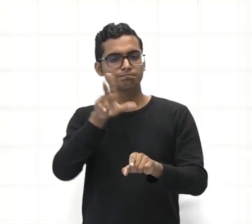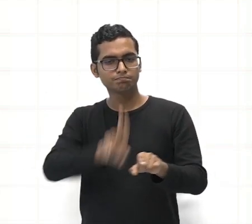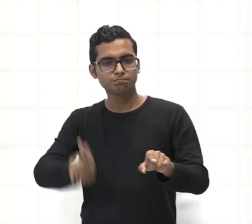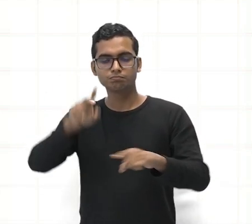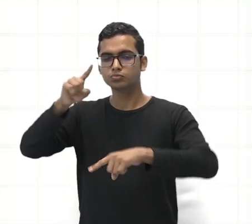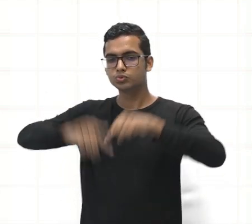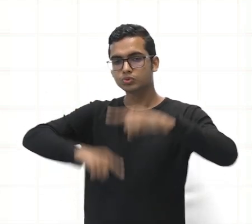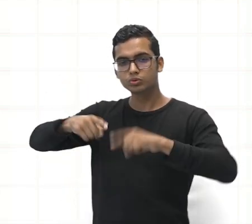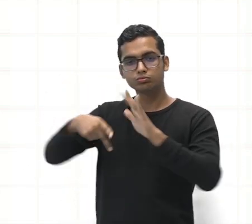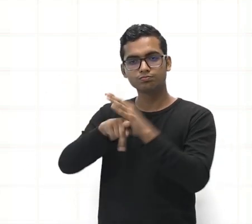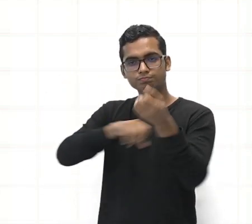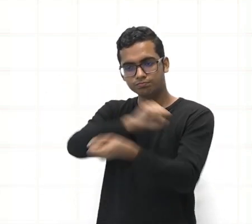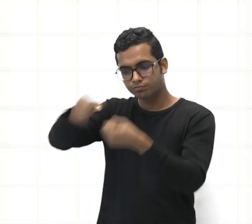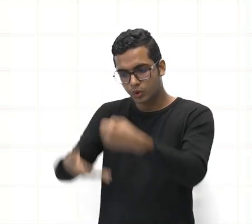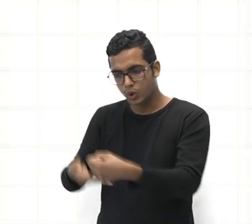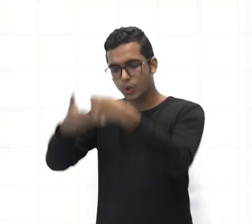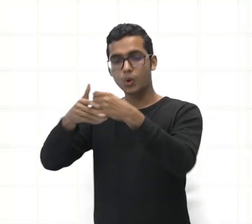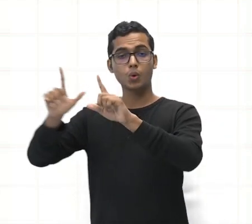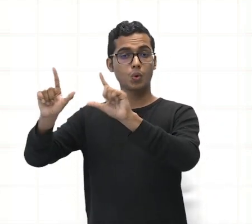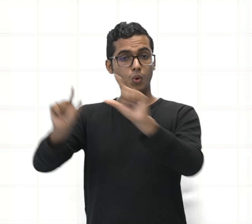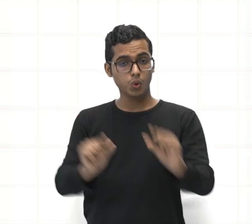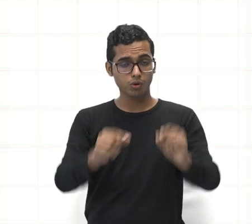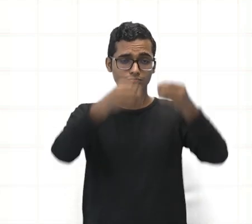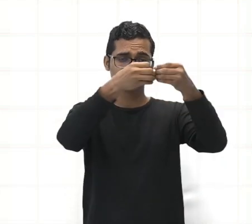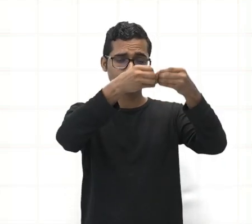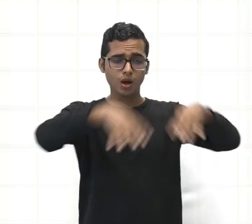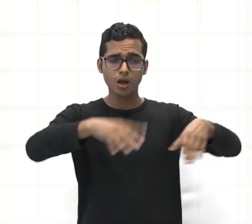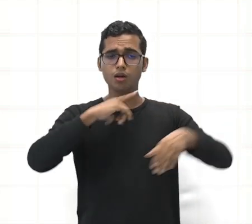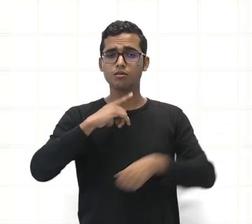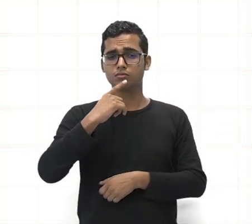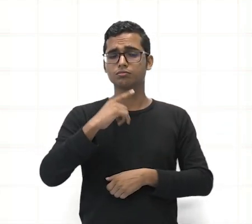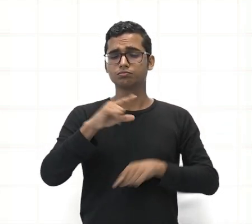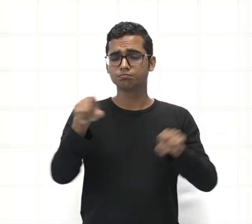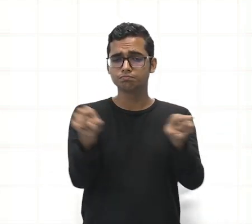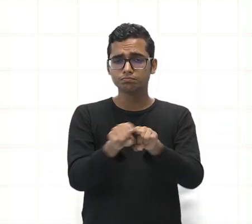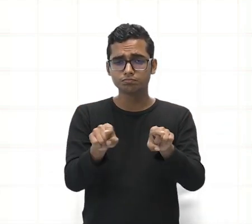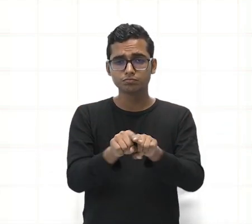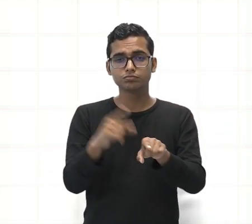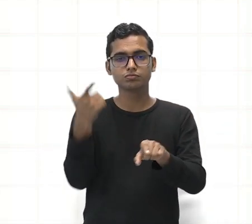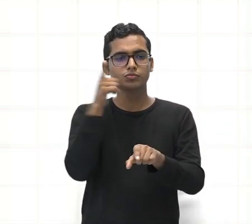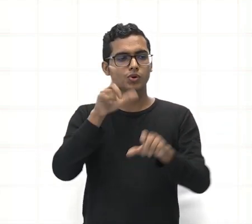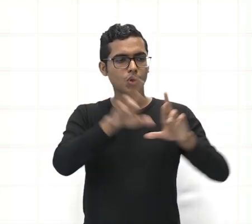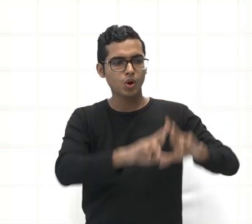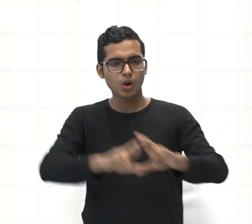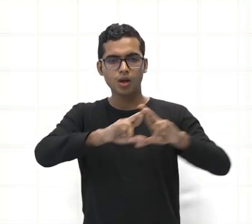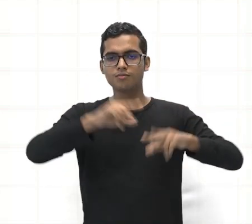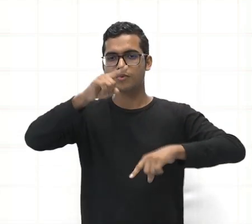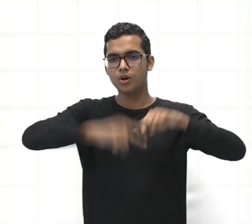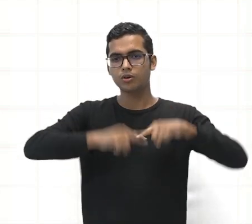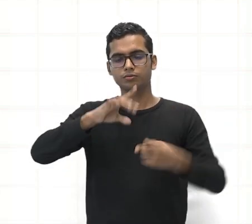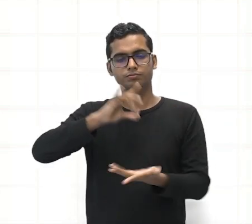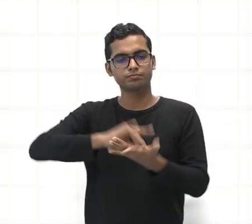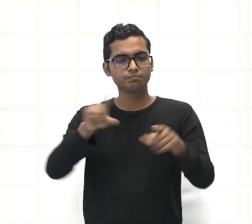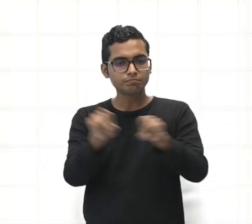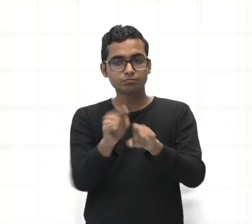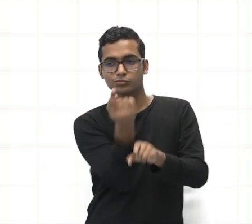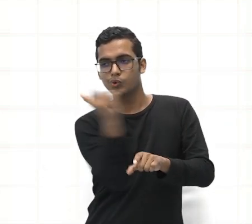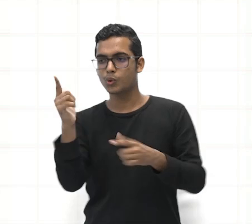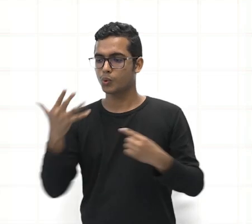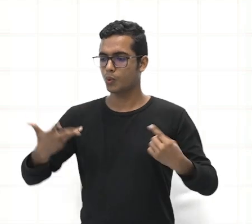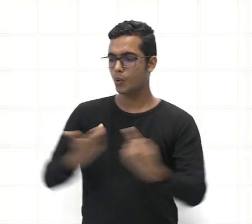utilizar produtos sustentáveis, reduzindo o desperdício, reutilizando e reciclando materiais e ainda